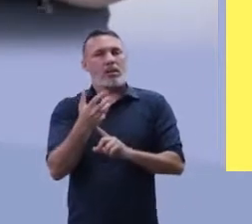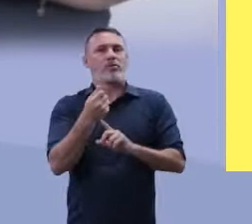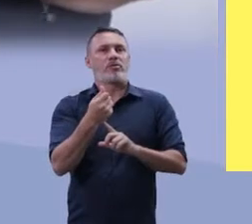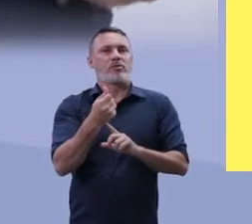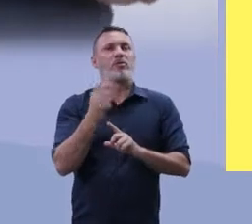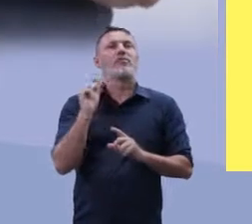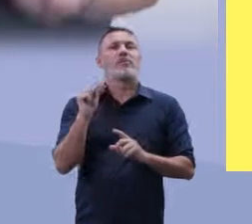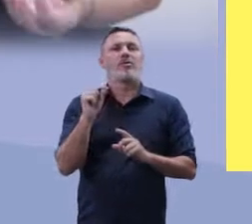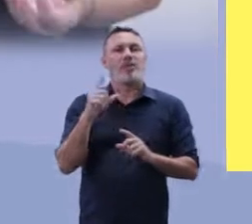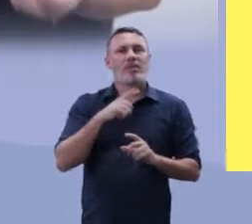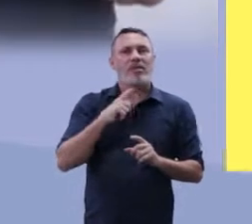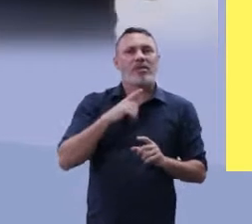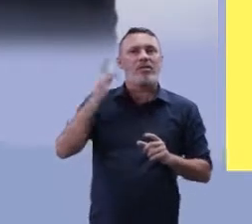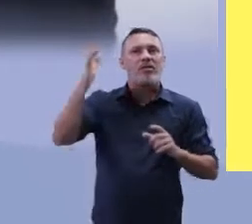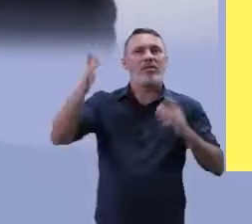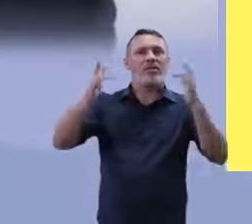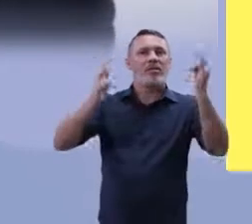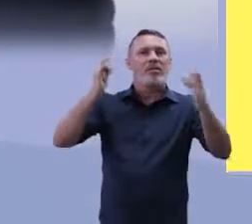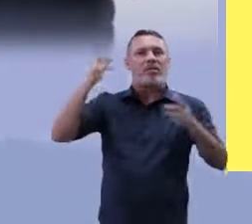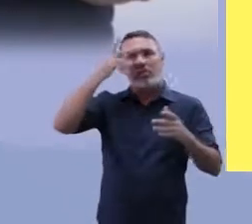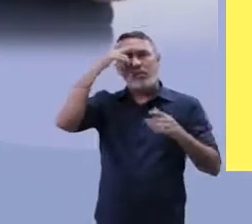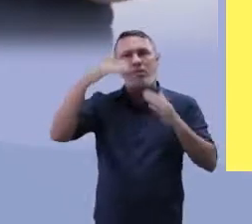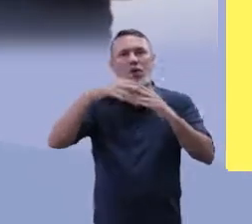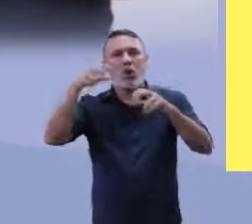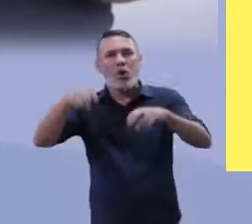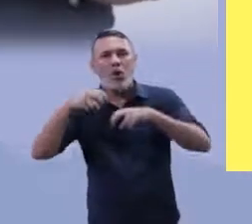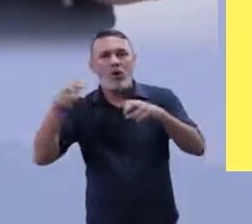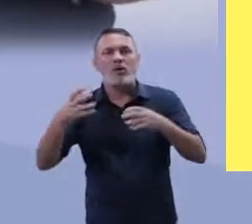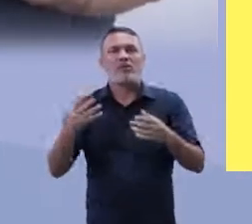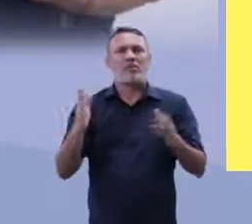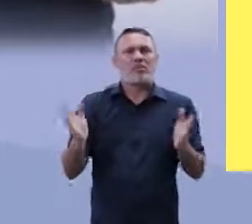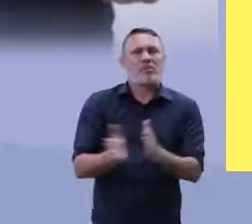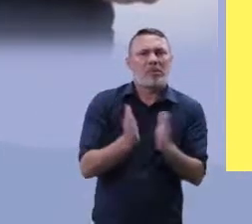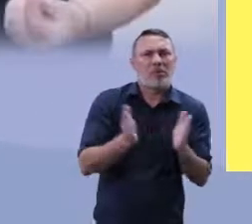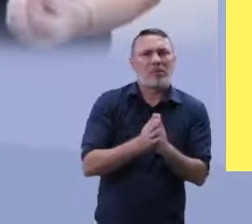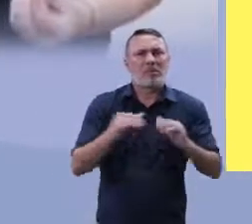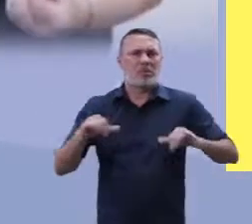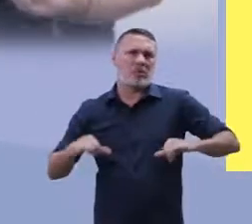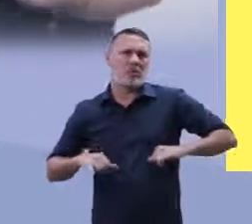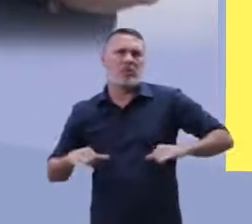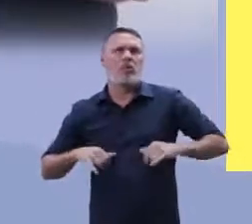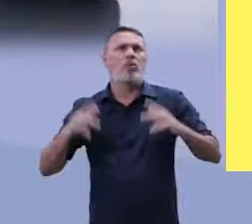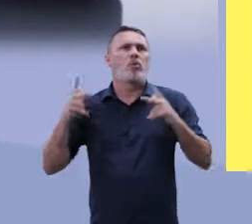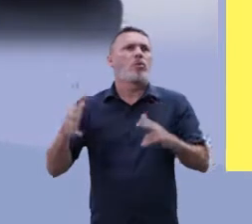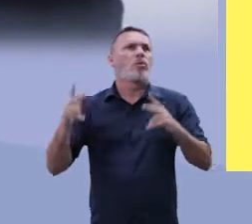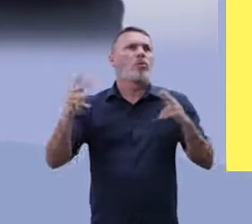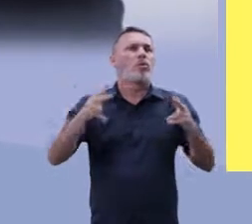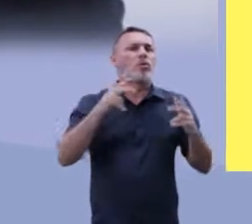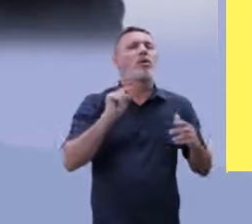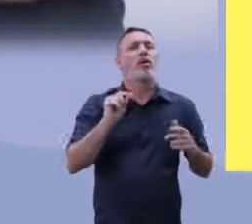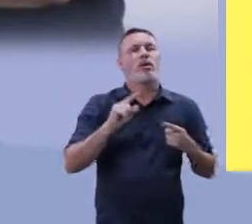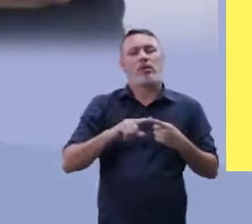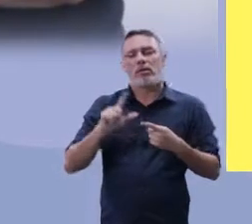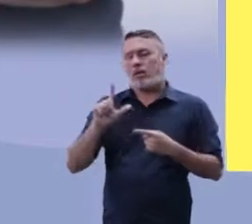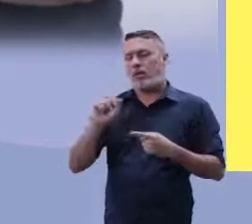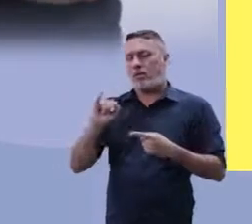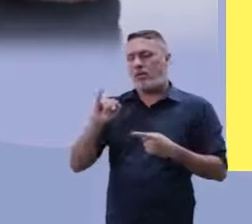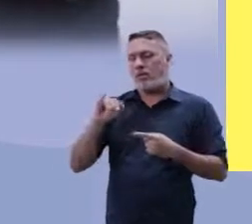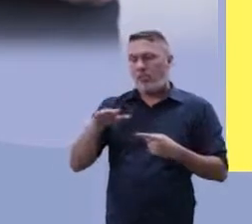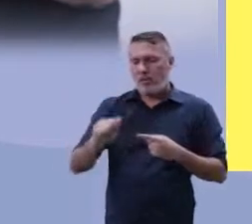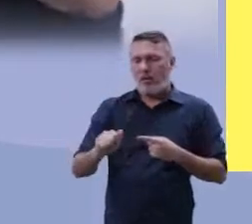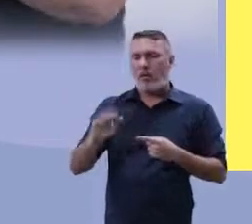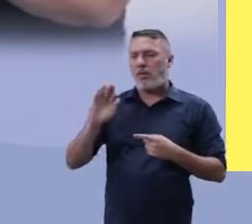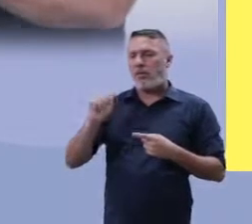artista caipira, esse homem caipira, esse personagem caipira miserável, do mesmo modo que Lima Barreto